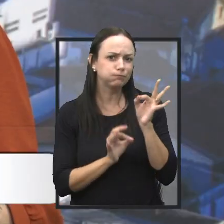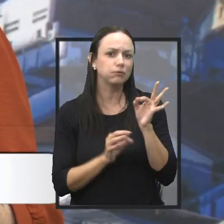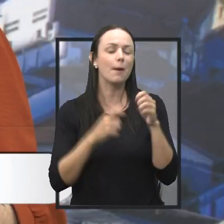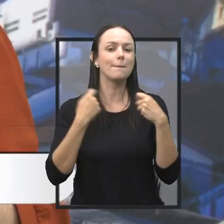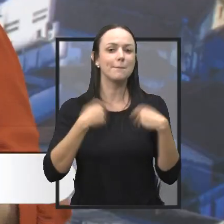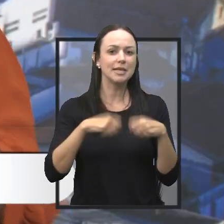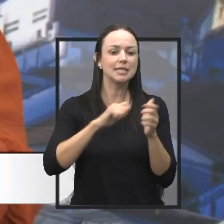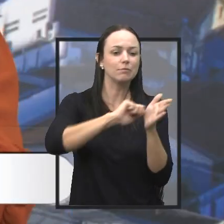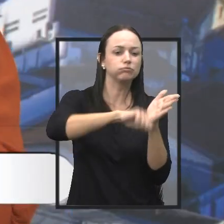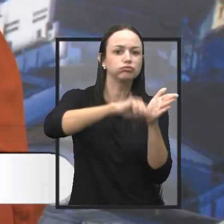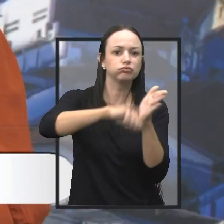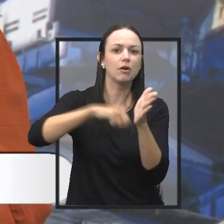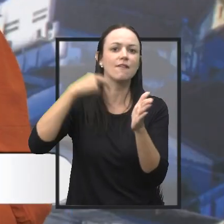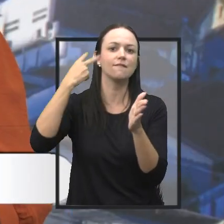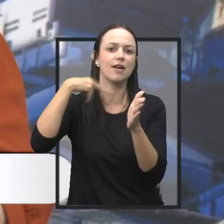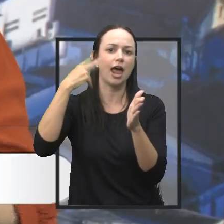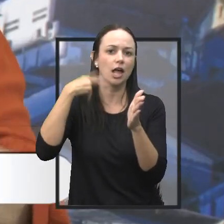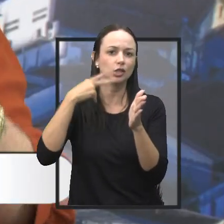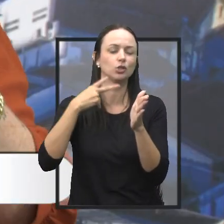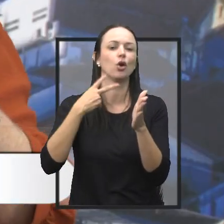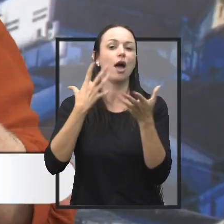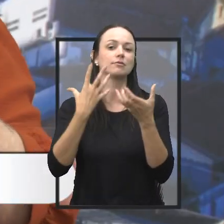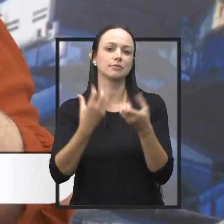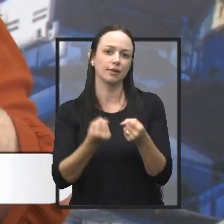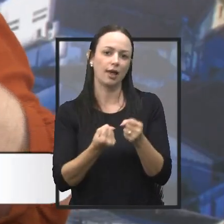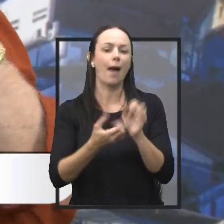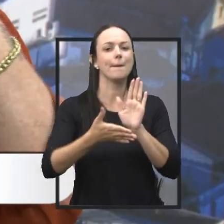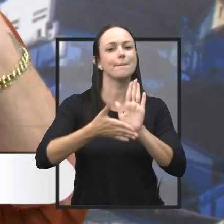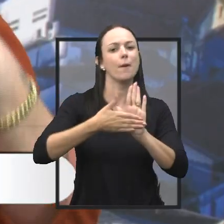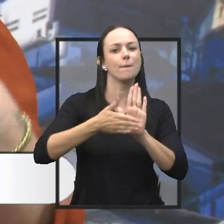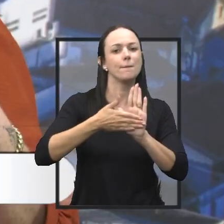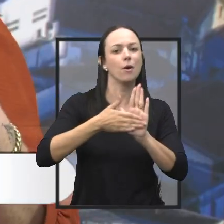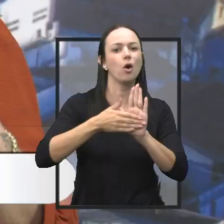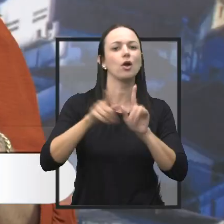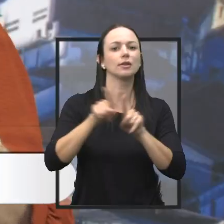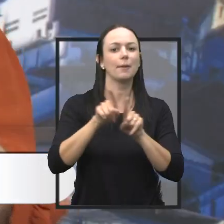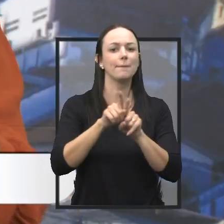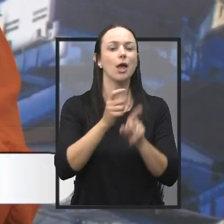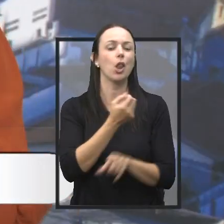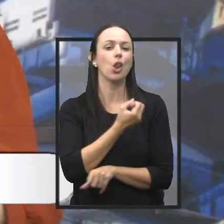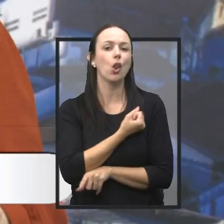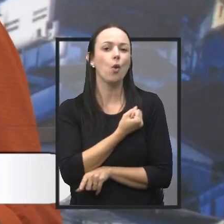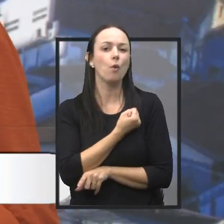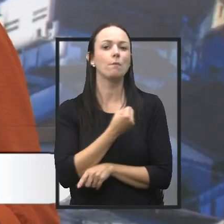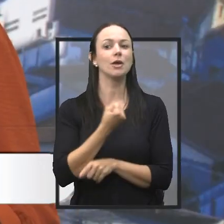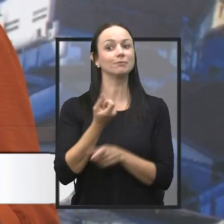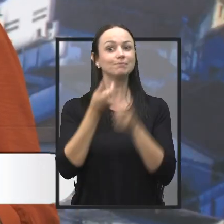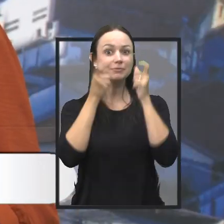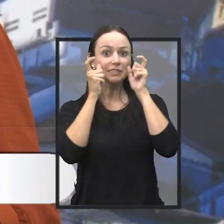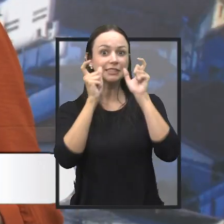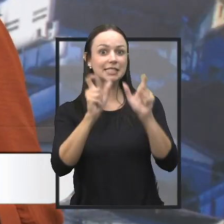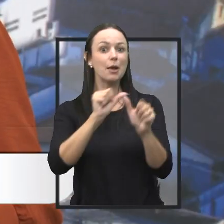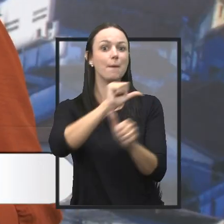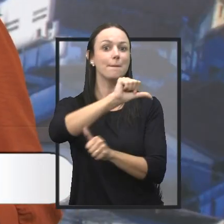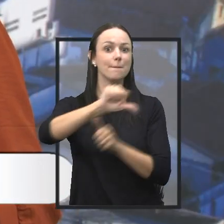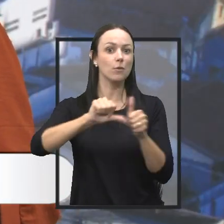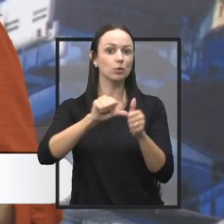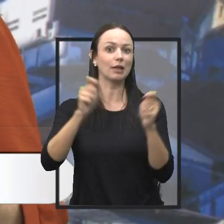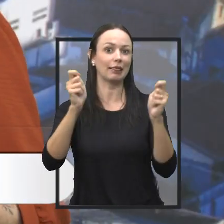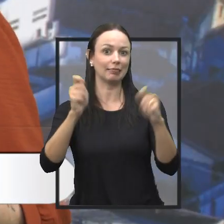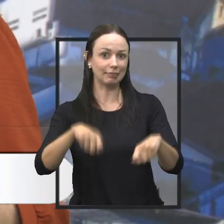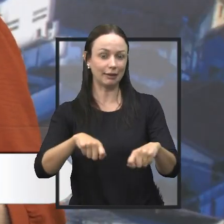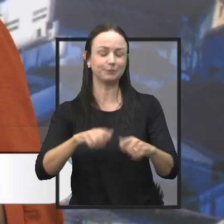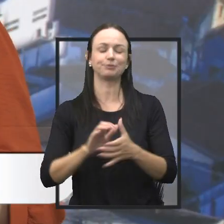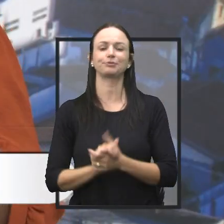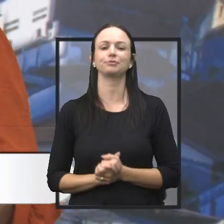de vereadores para propor o projeto e também de um número bastante interessante para poder alterar. E,